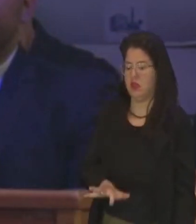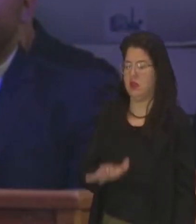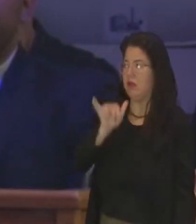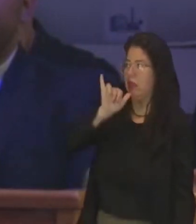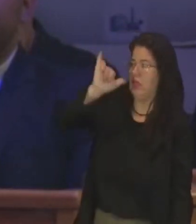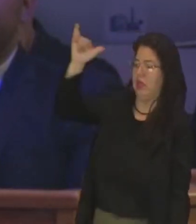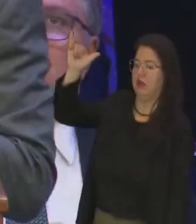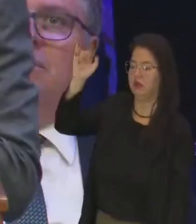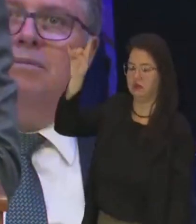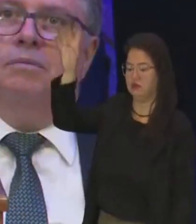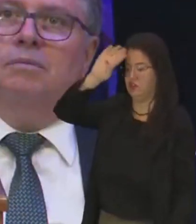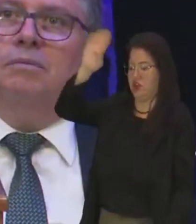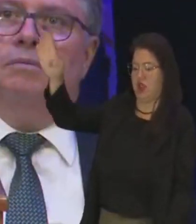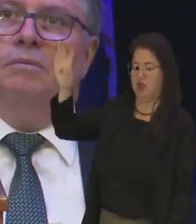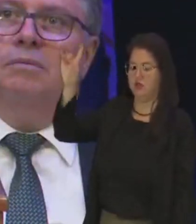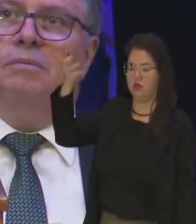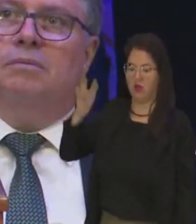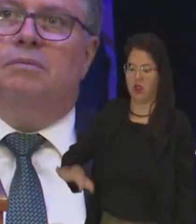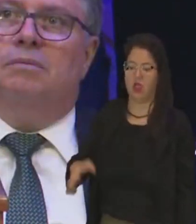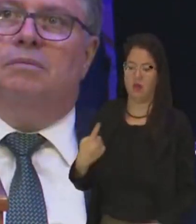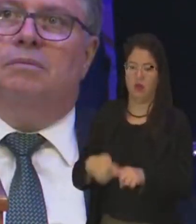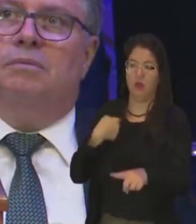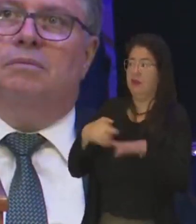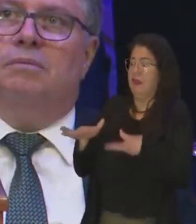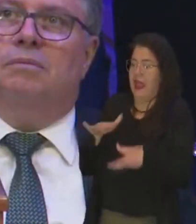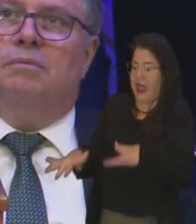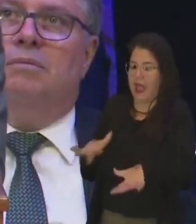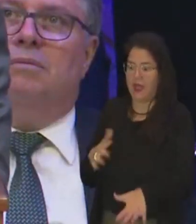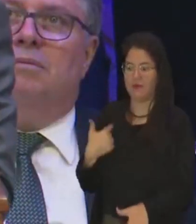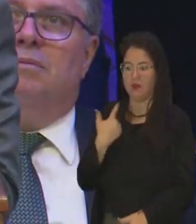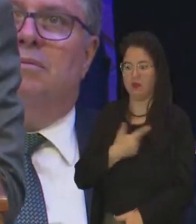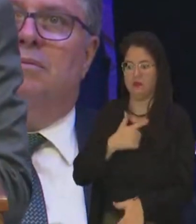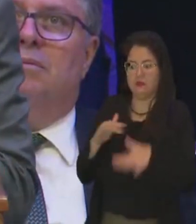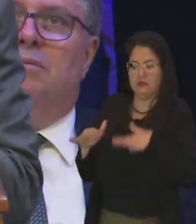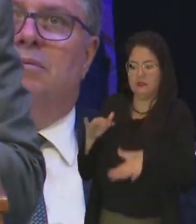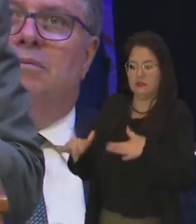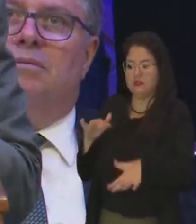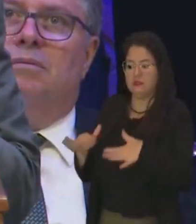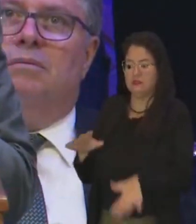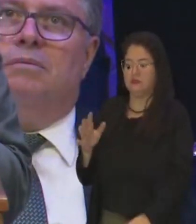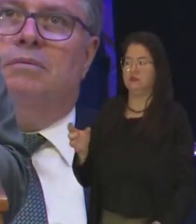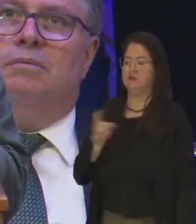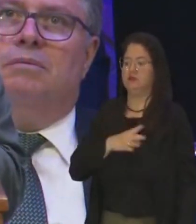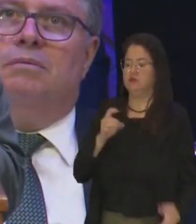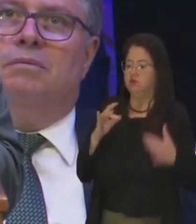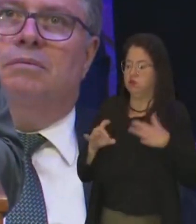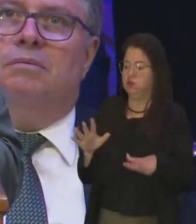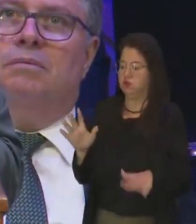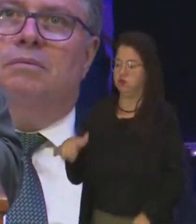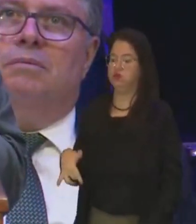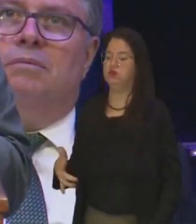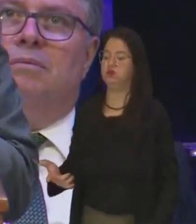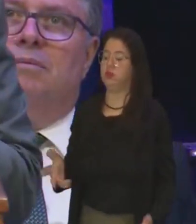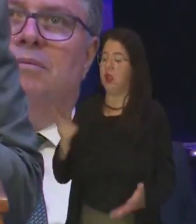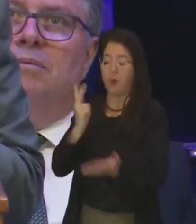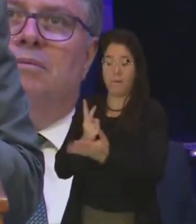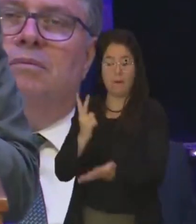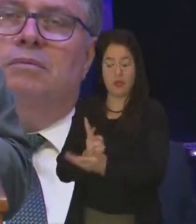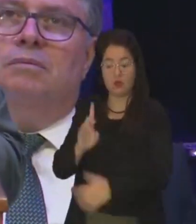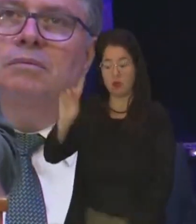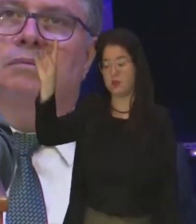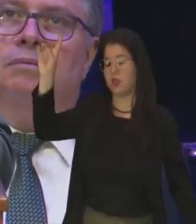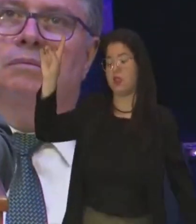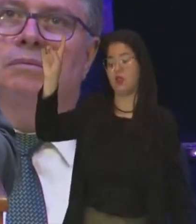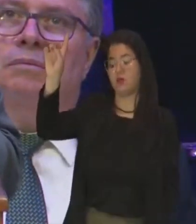direto assim, que a gente treme diante de Deus. Meus irmãos, é o mesmo Deus